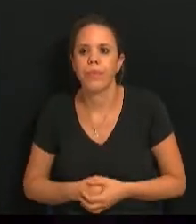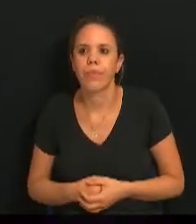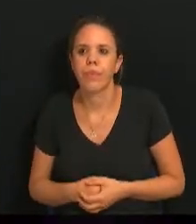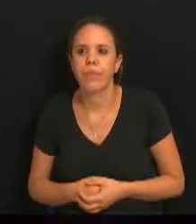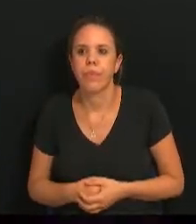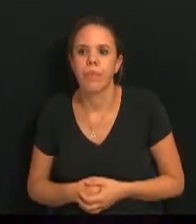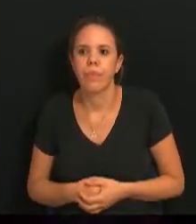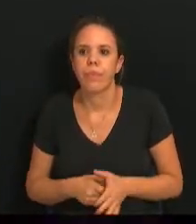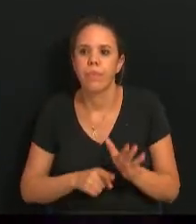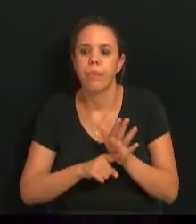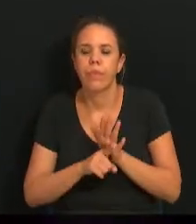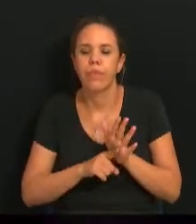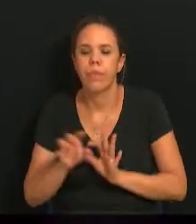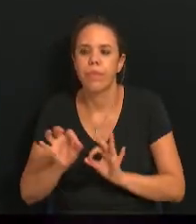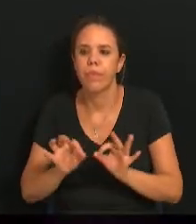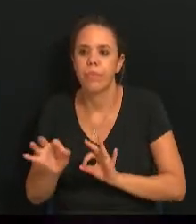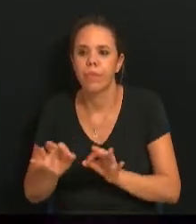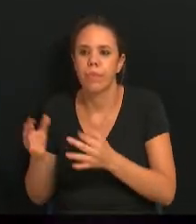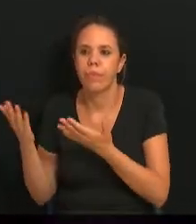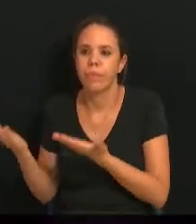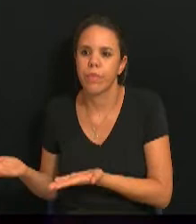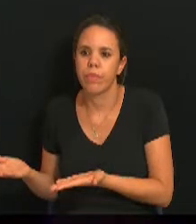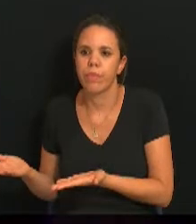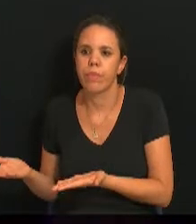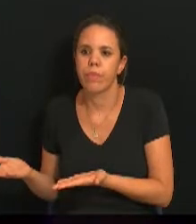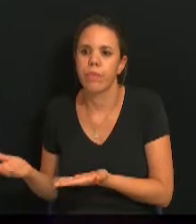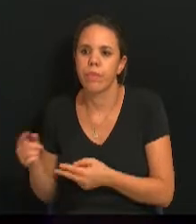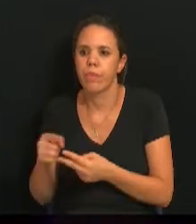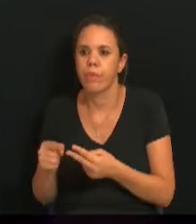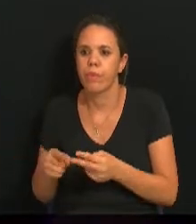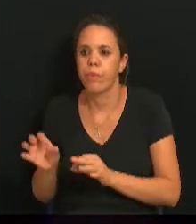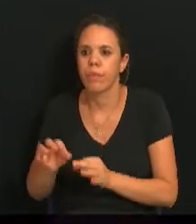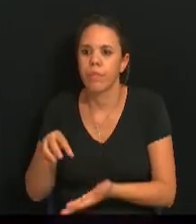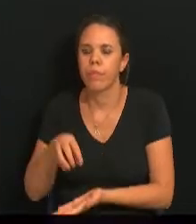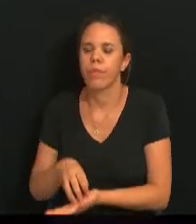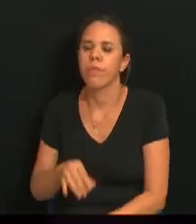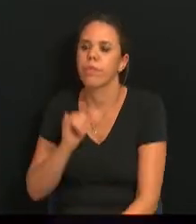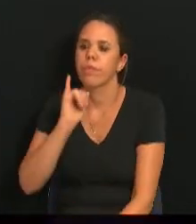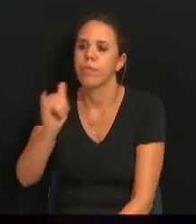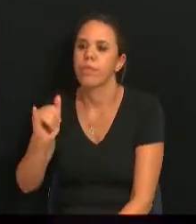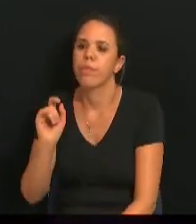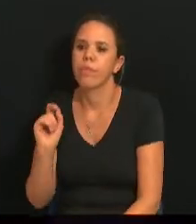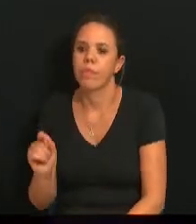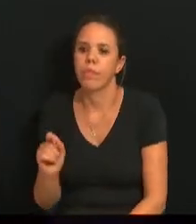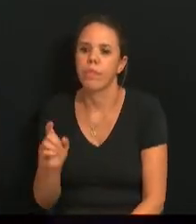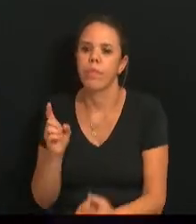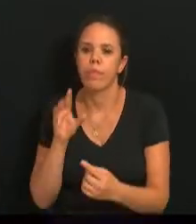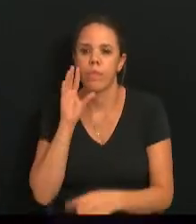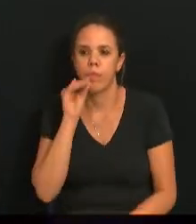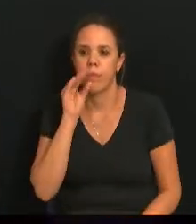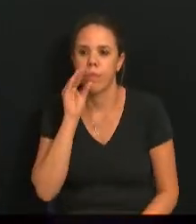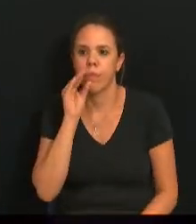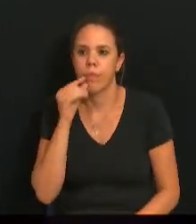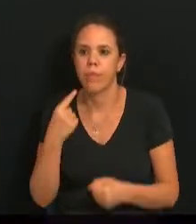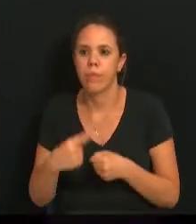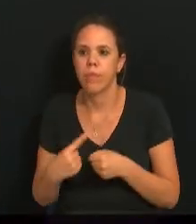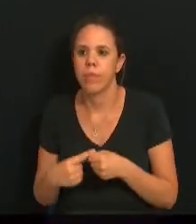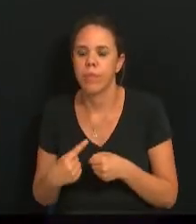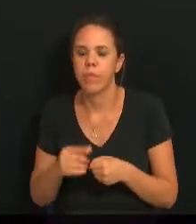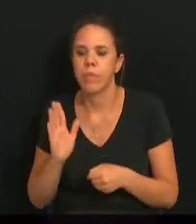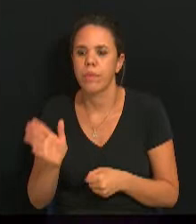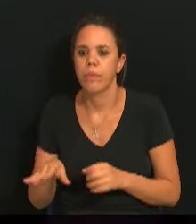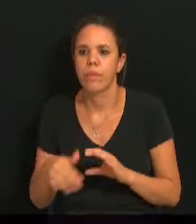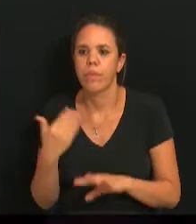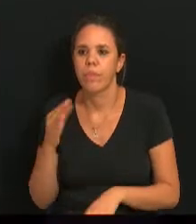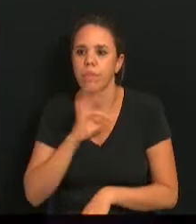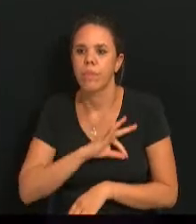os estudos produzidos por essas duas organizações diziam que os servidores da rede municipal já recebiam